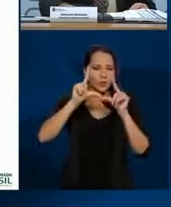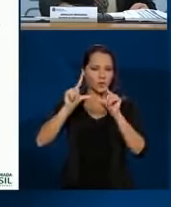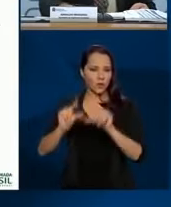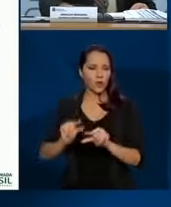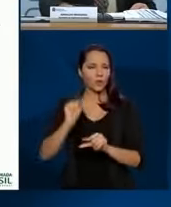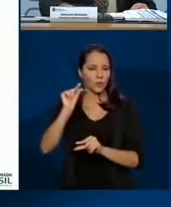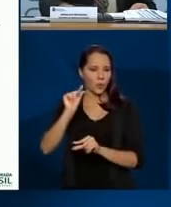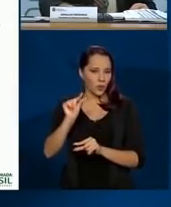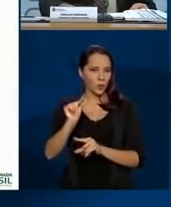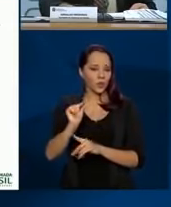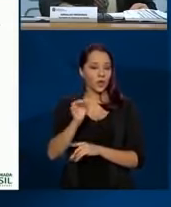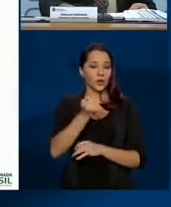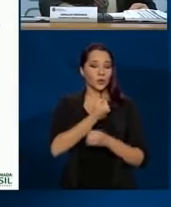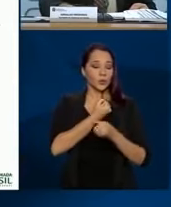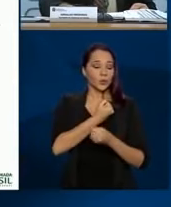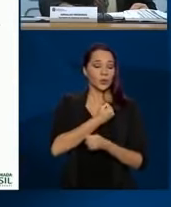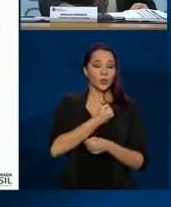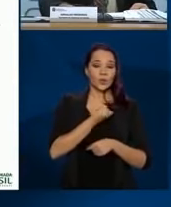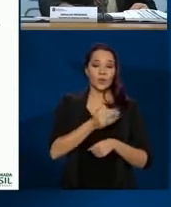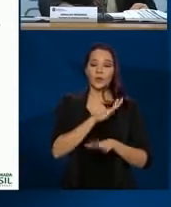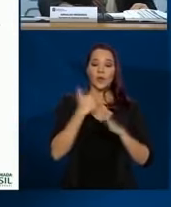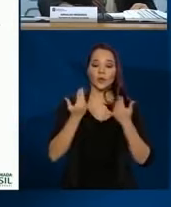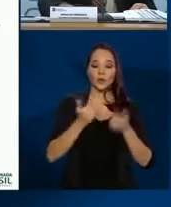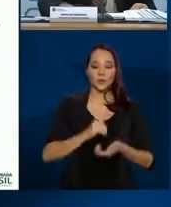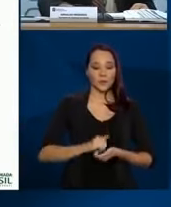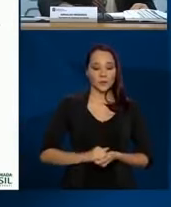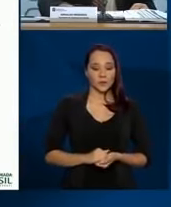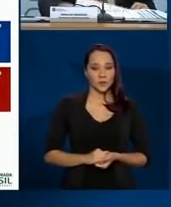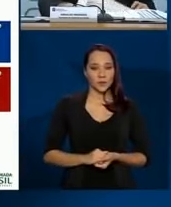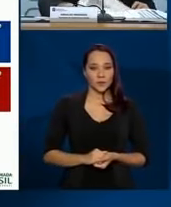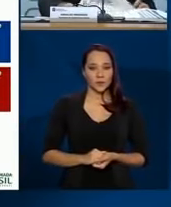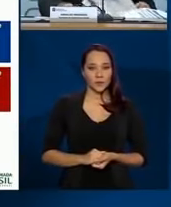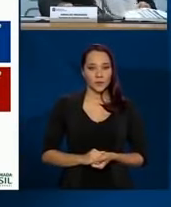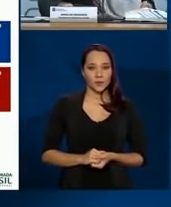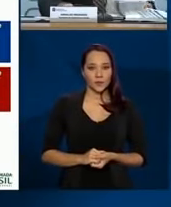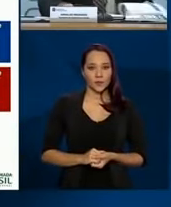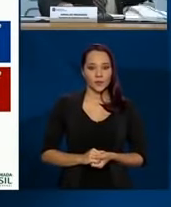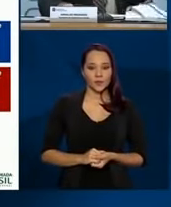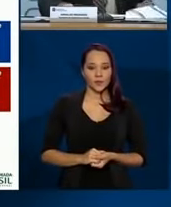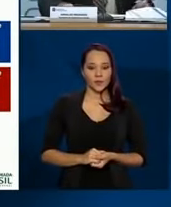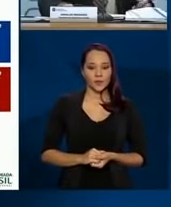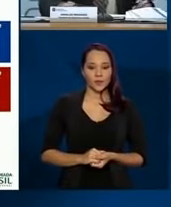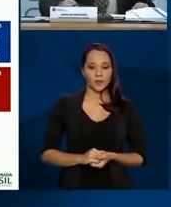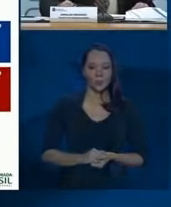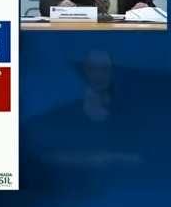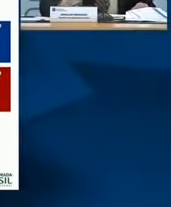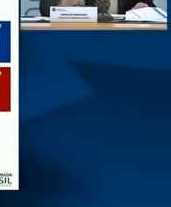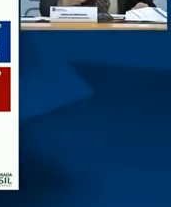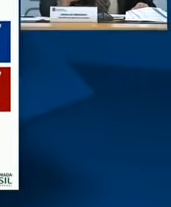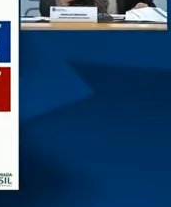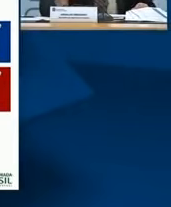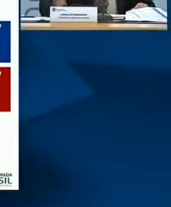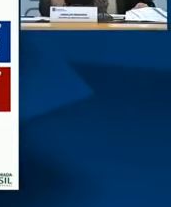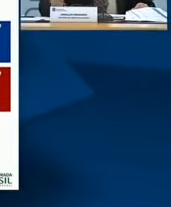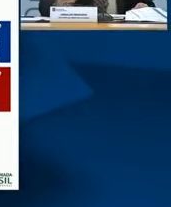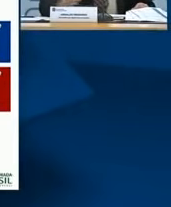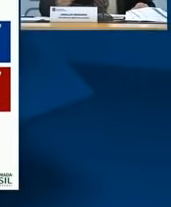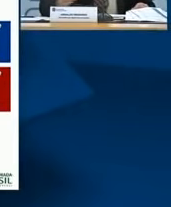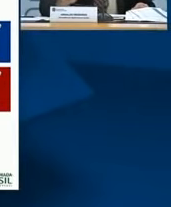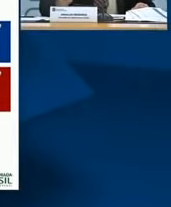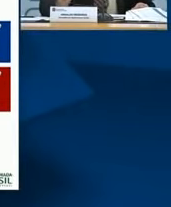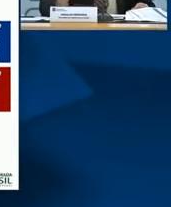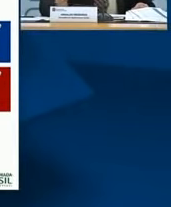no número de óbitos. Próximo. Quando nós olhamos para o Sudeste, nós vemos